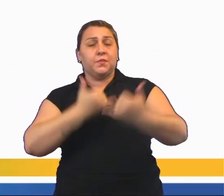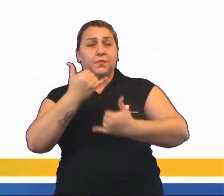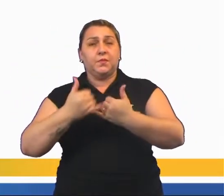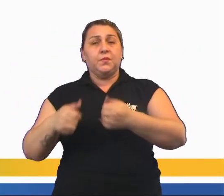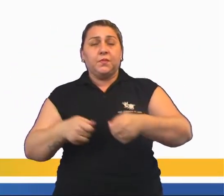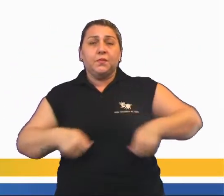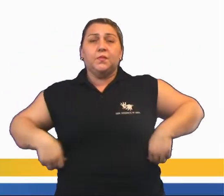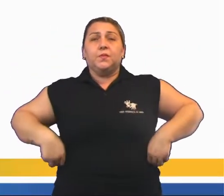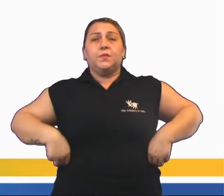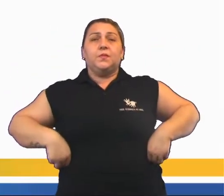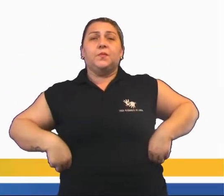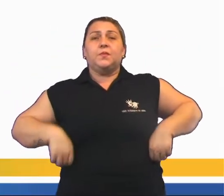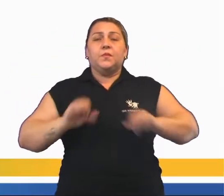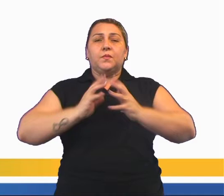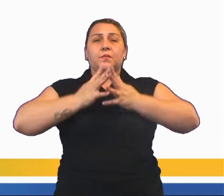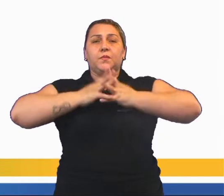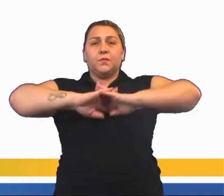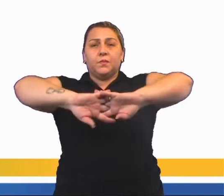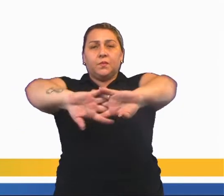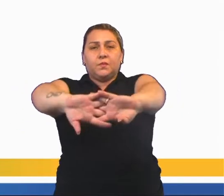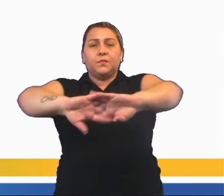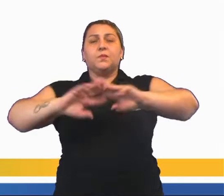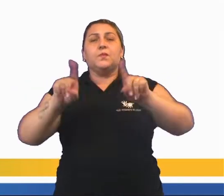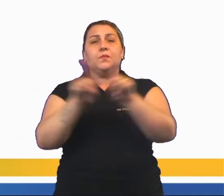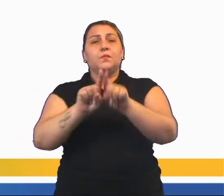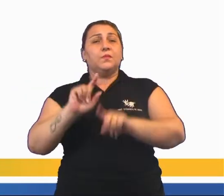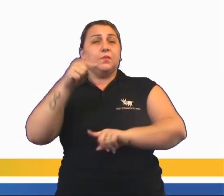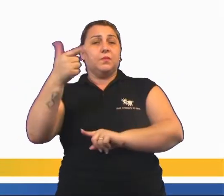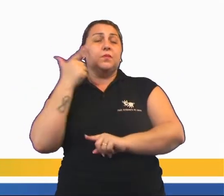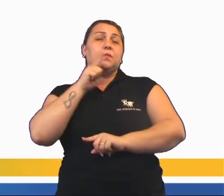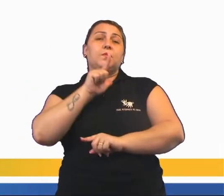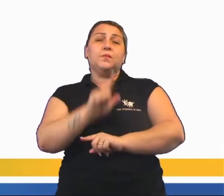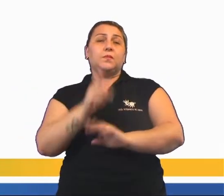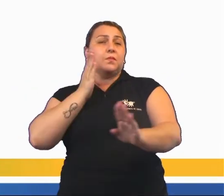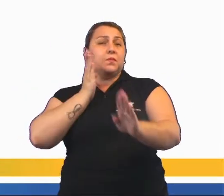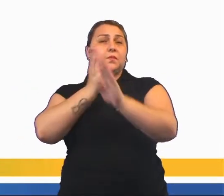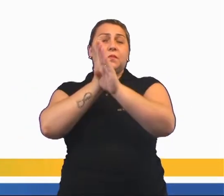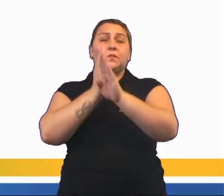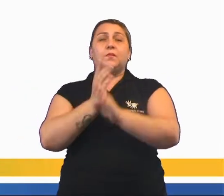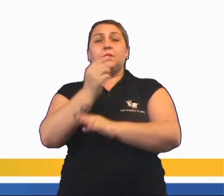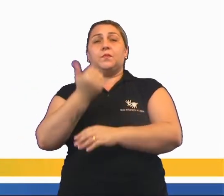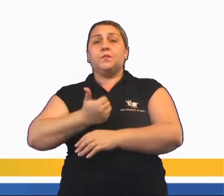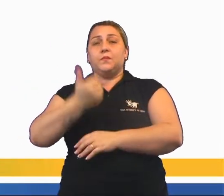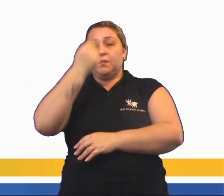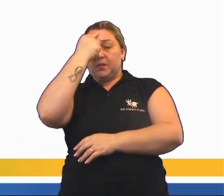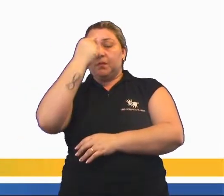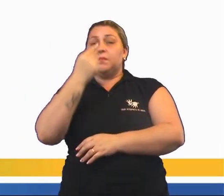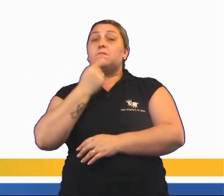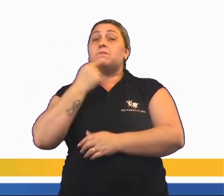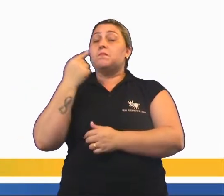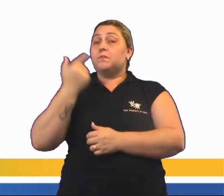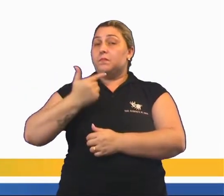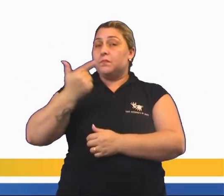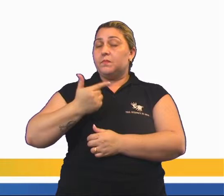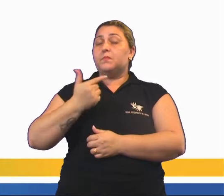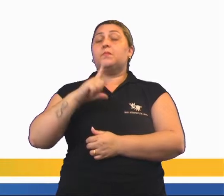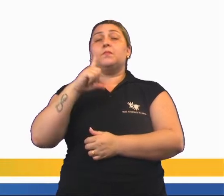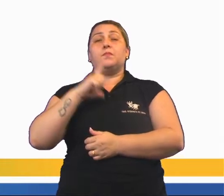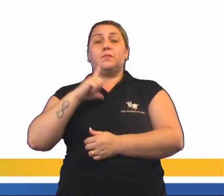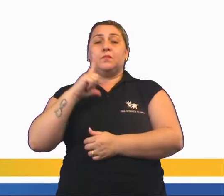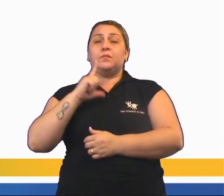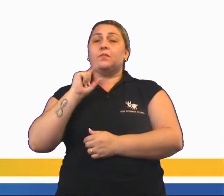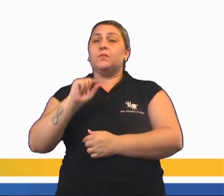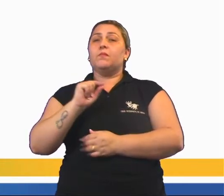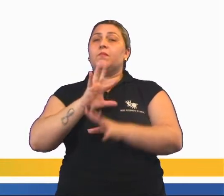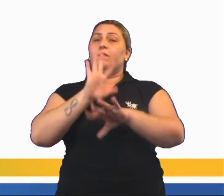com bambolê, se alongar e tantos outros que nós conseguimos identificar na primeira imagem. Na segunda, é ter,